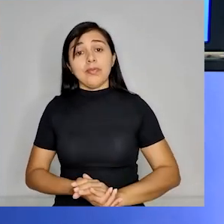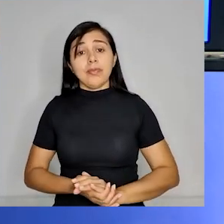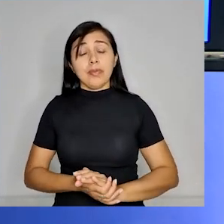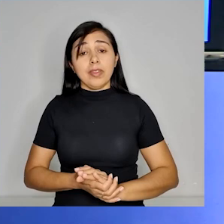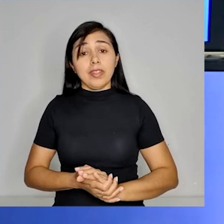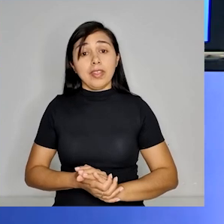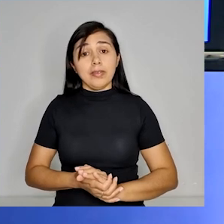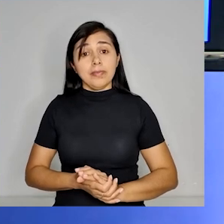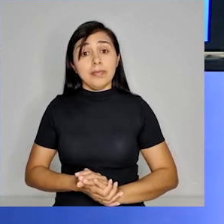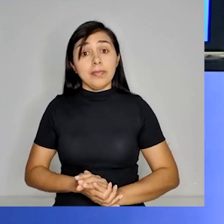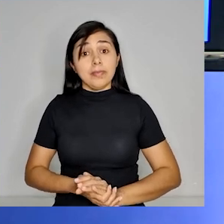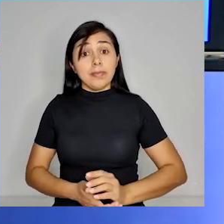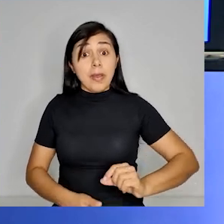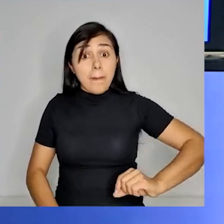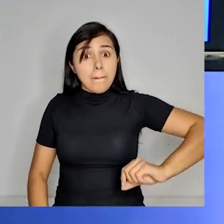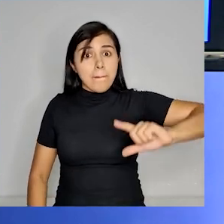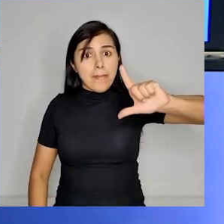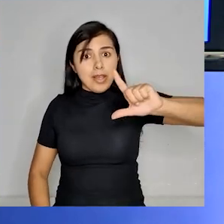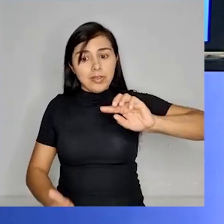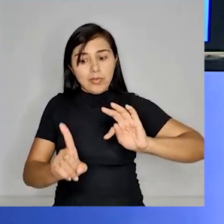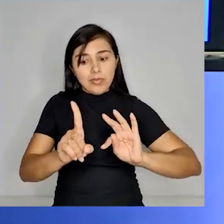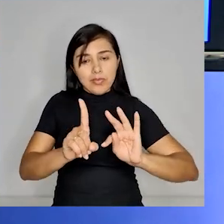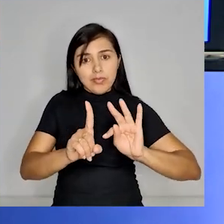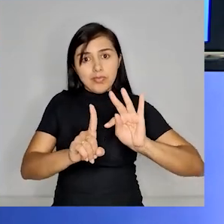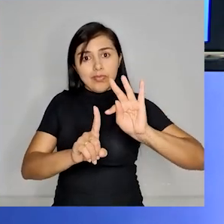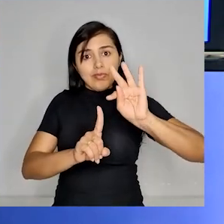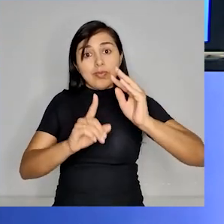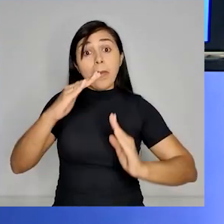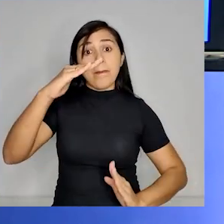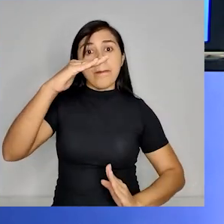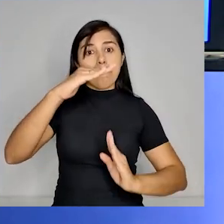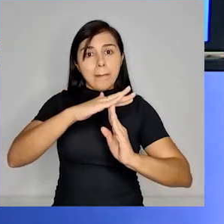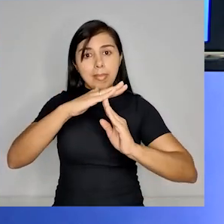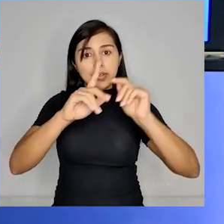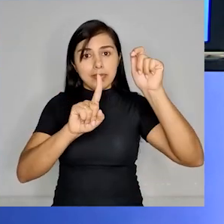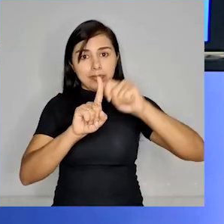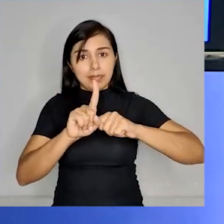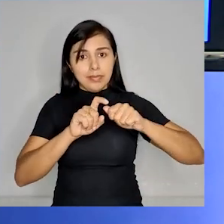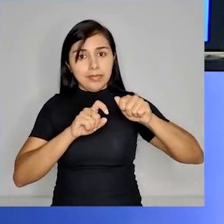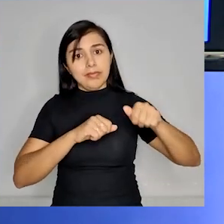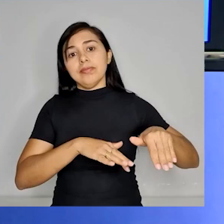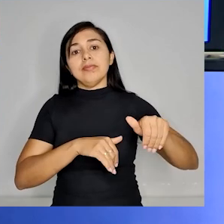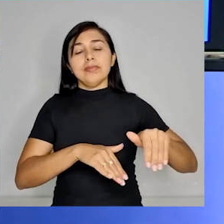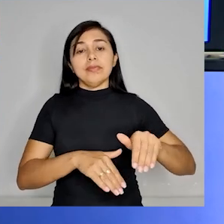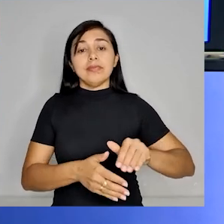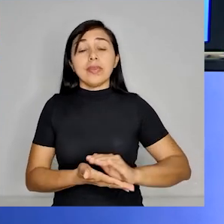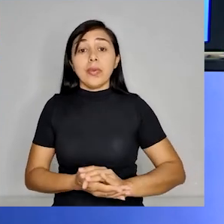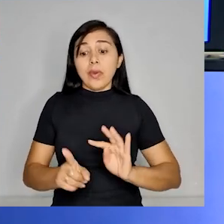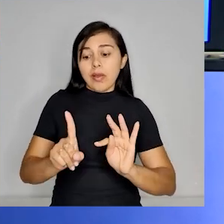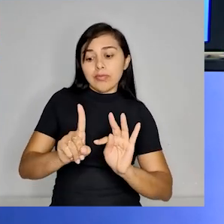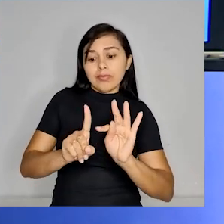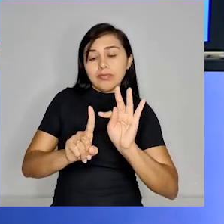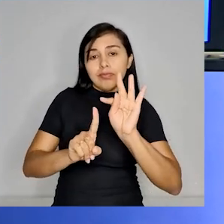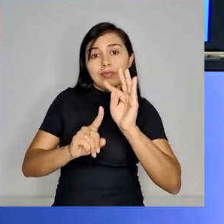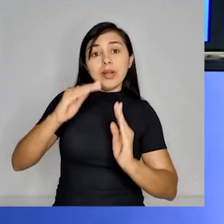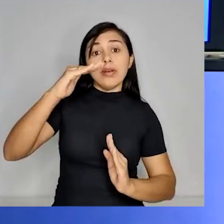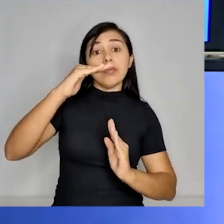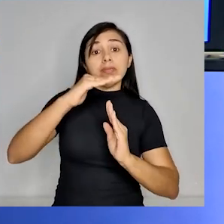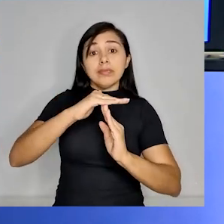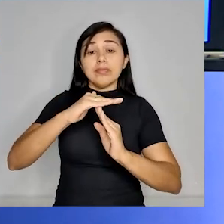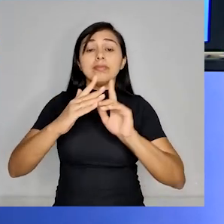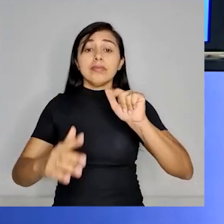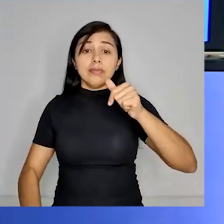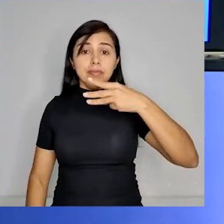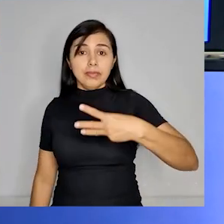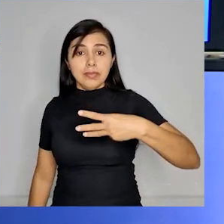B. A maior temperatura máxima no mês. Pegamos aqui novamente as informações. Identificamos que a maior temperatura